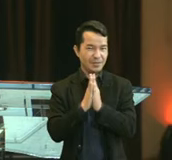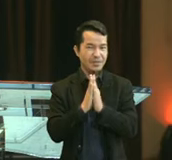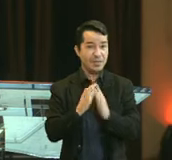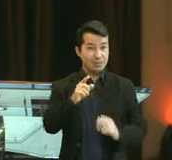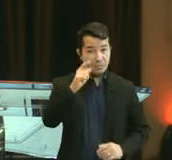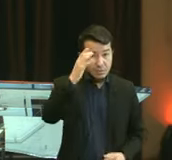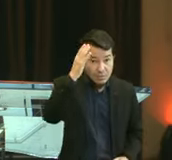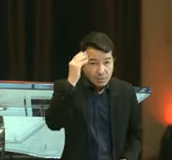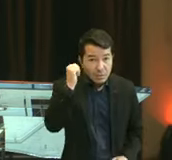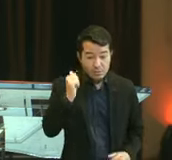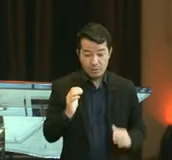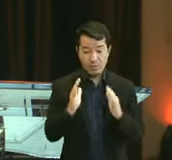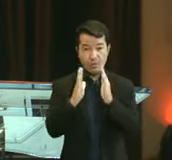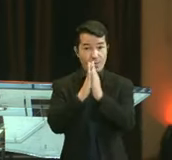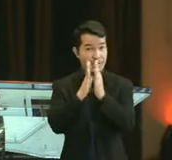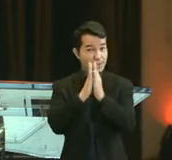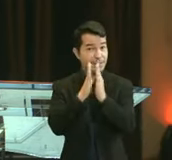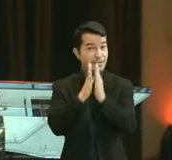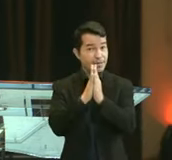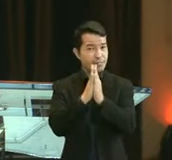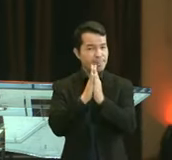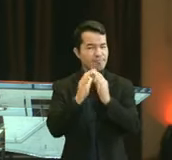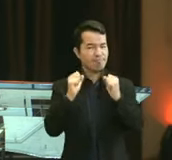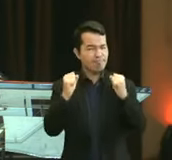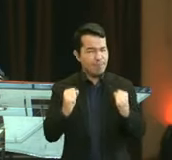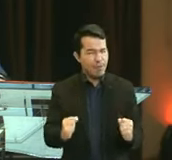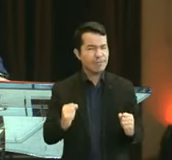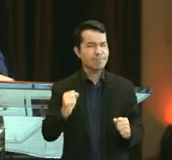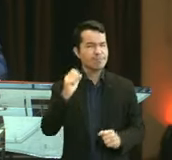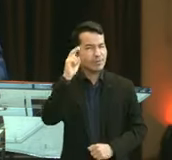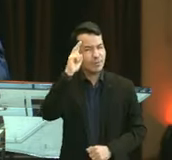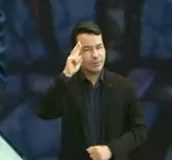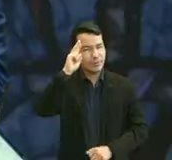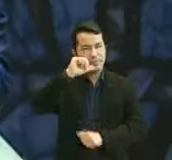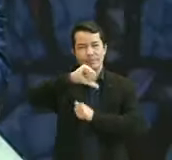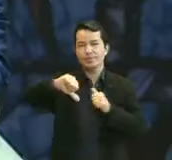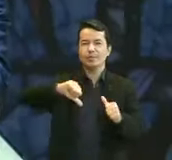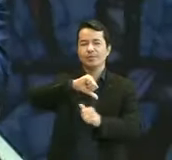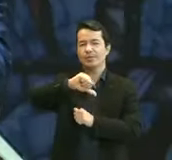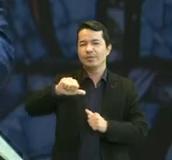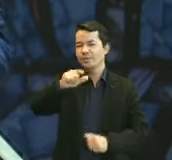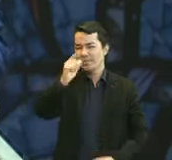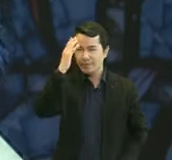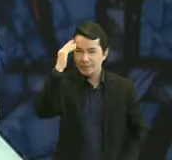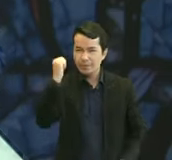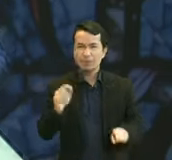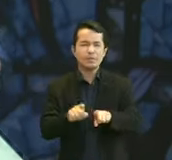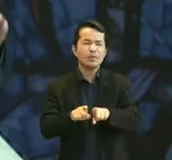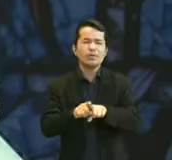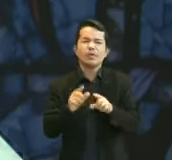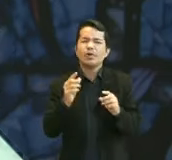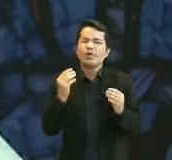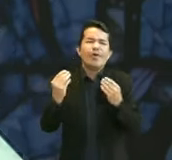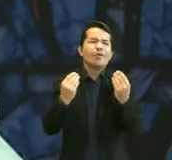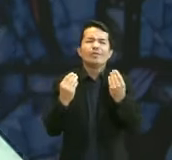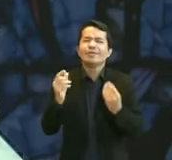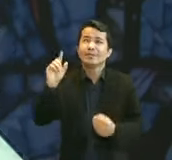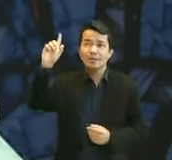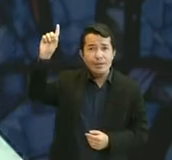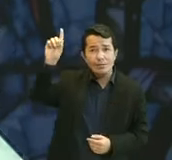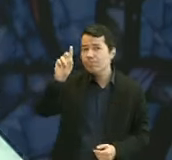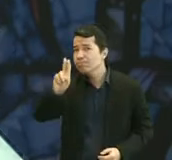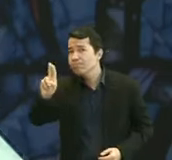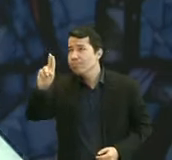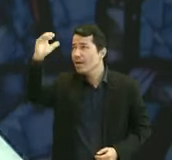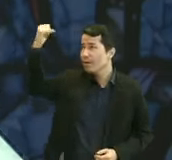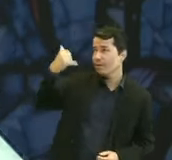Orações mudam histórias. E é interessante como Deus fala com a gente. Hoje eu cheguei aqui